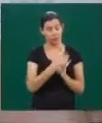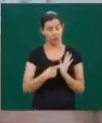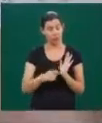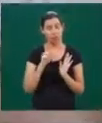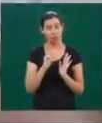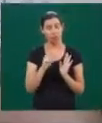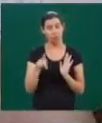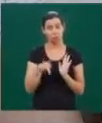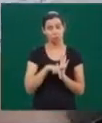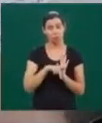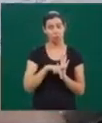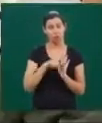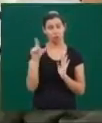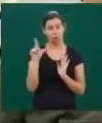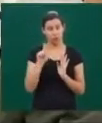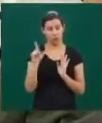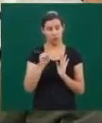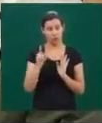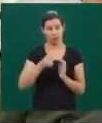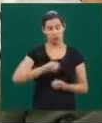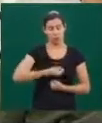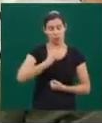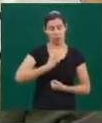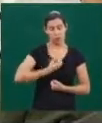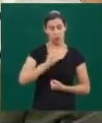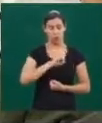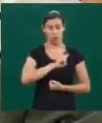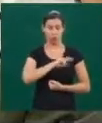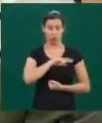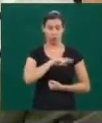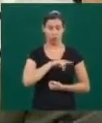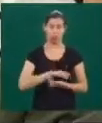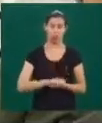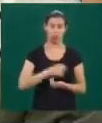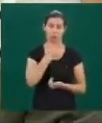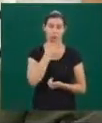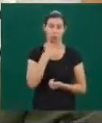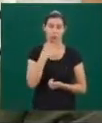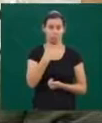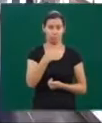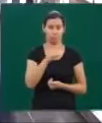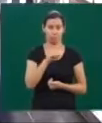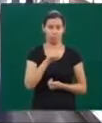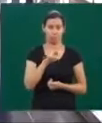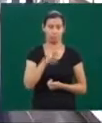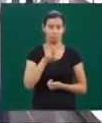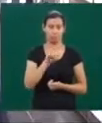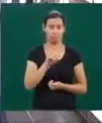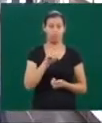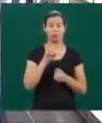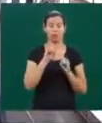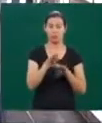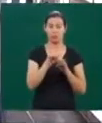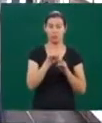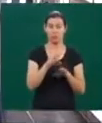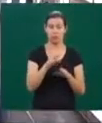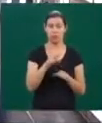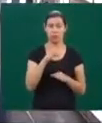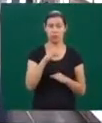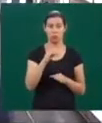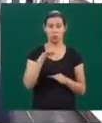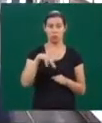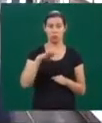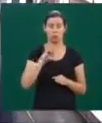como poemas, romances. Aqui, o Pedro ensina os alunos um pouco sobre os contos. A escrita criativa tem